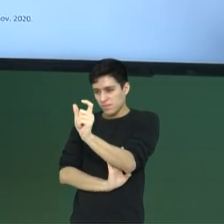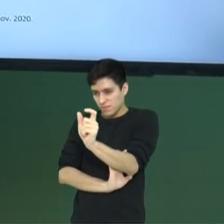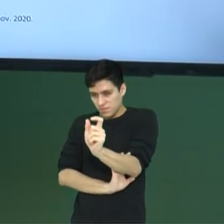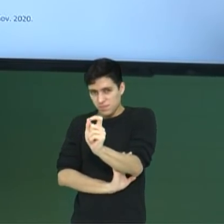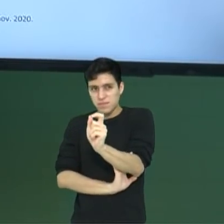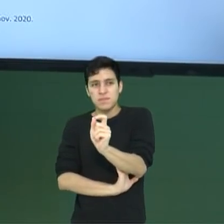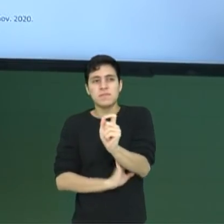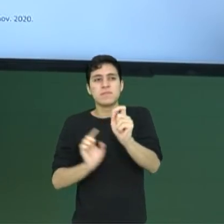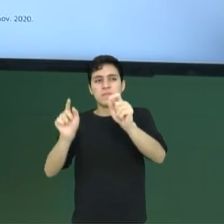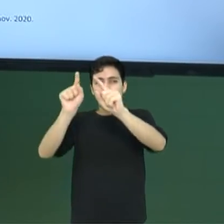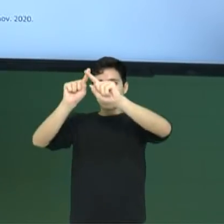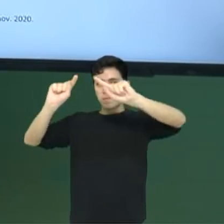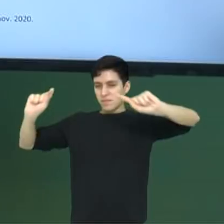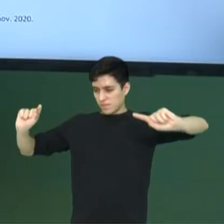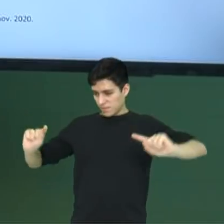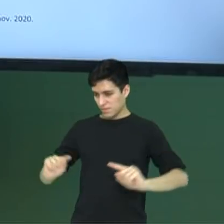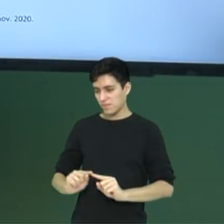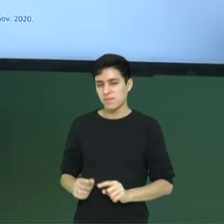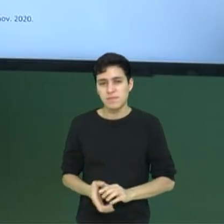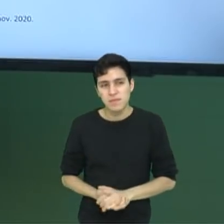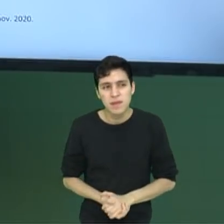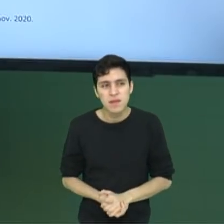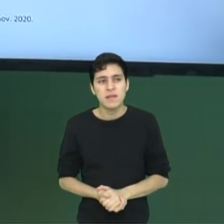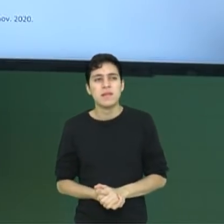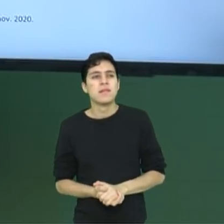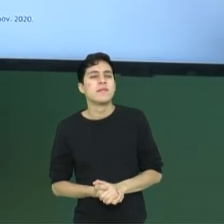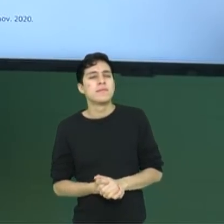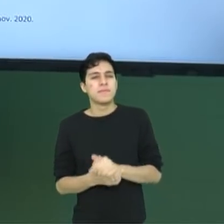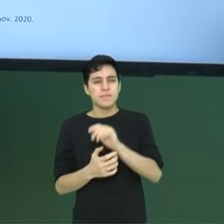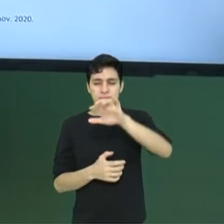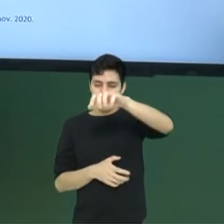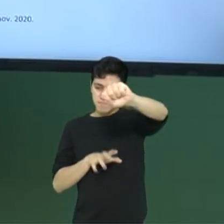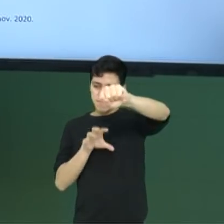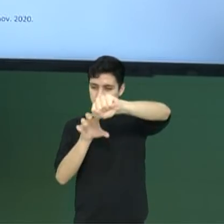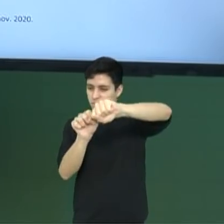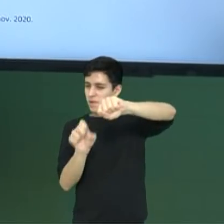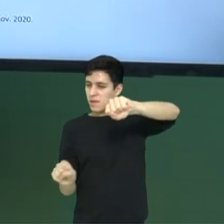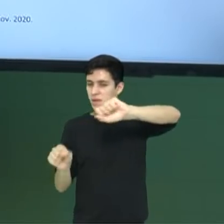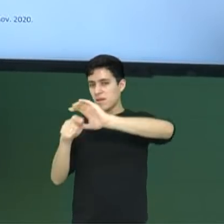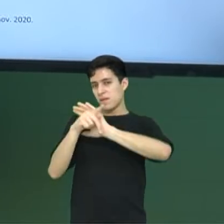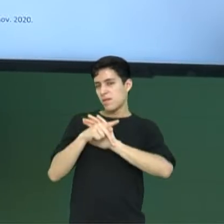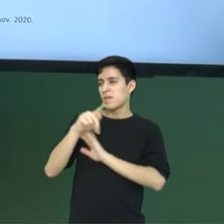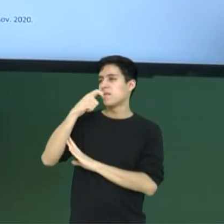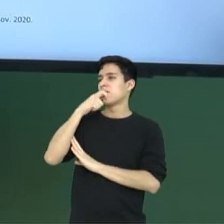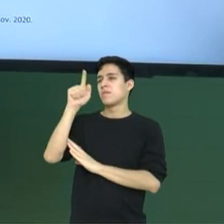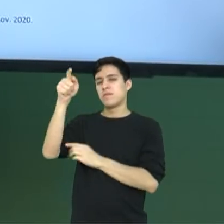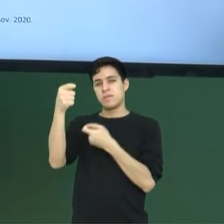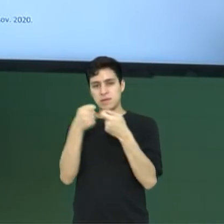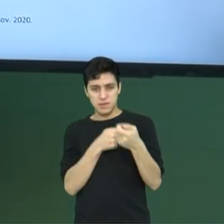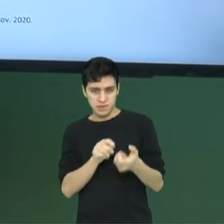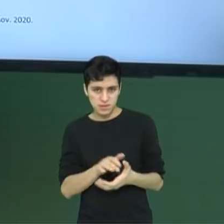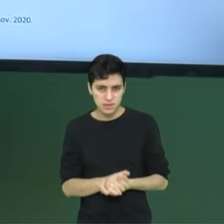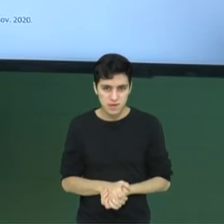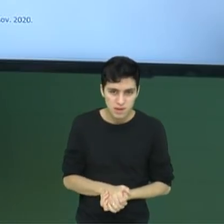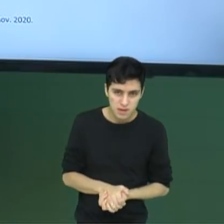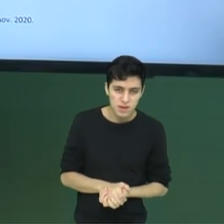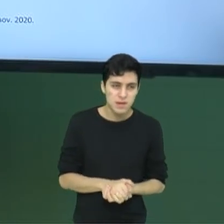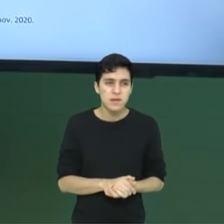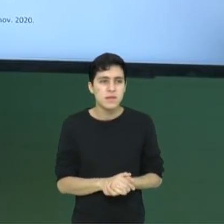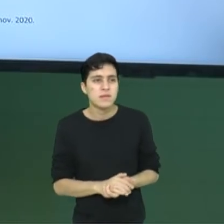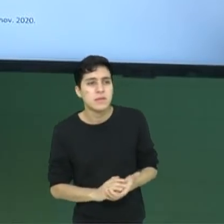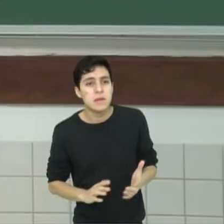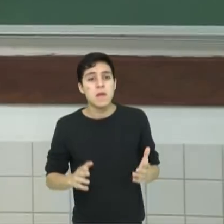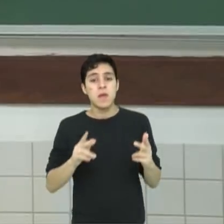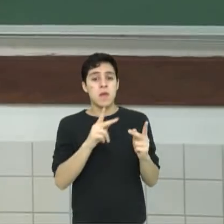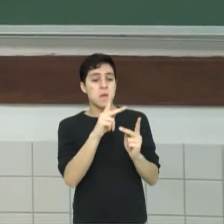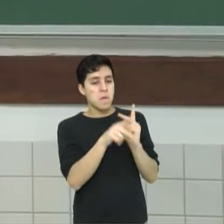e aumenta a sua largura, aumentando territórios que ficou sob o domínio inglês. Juntando povos